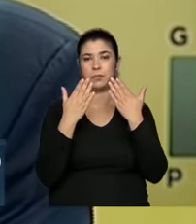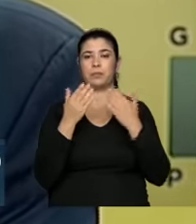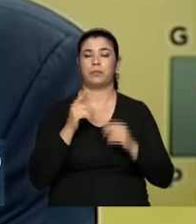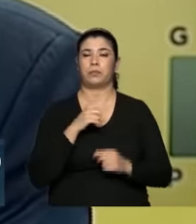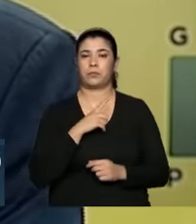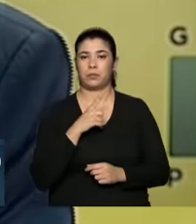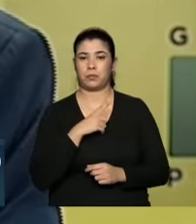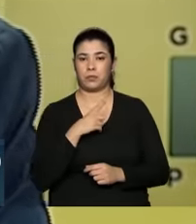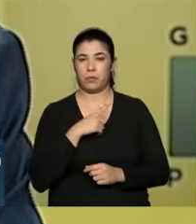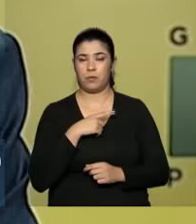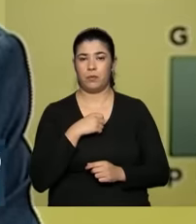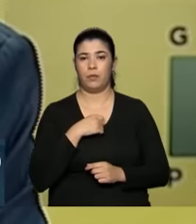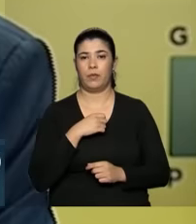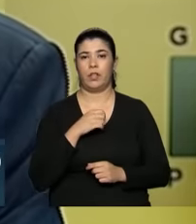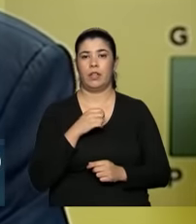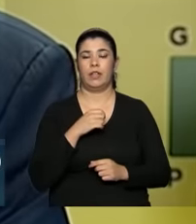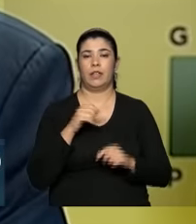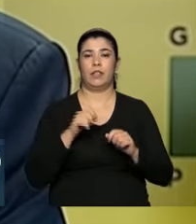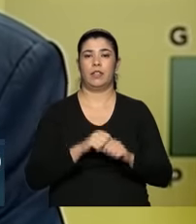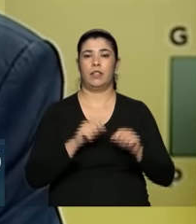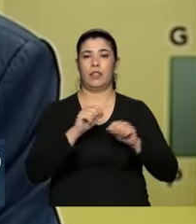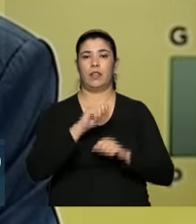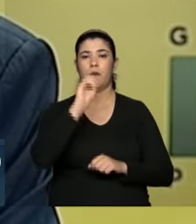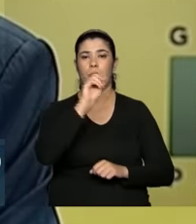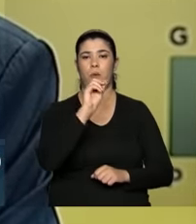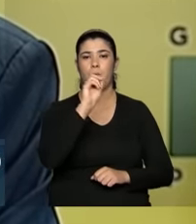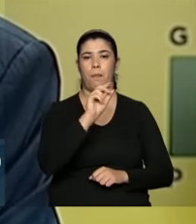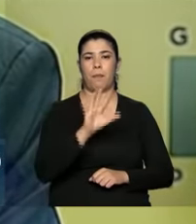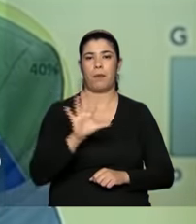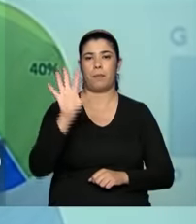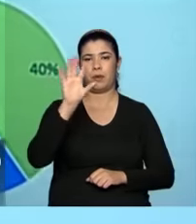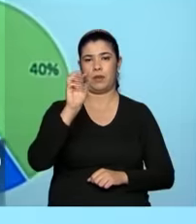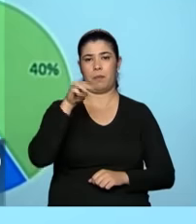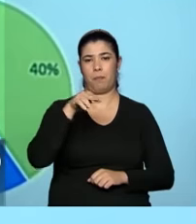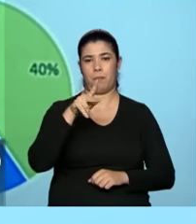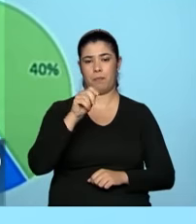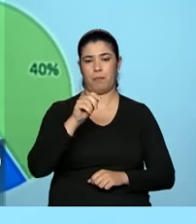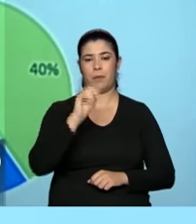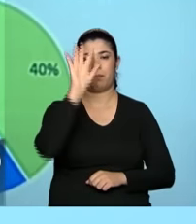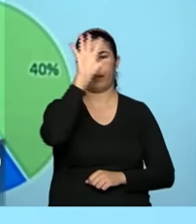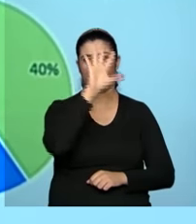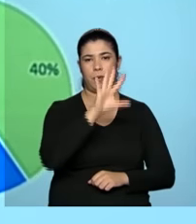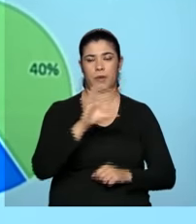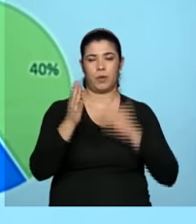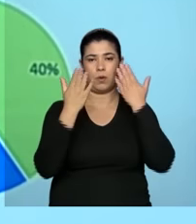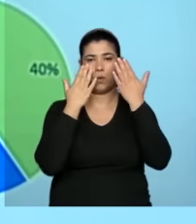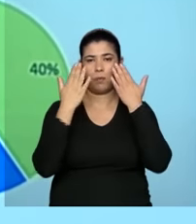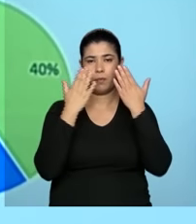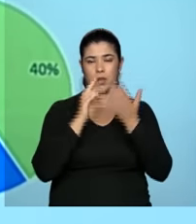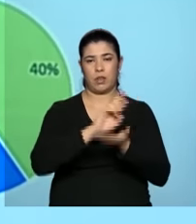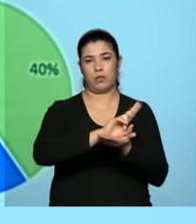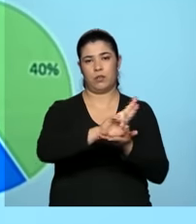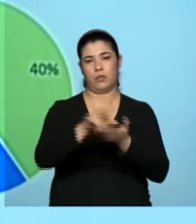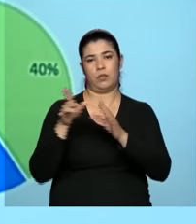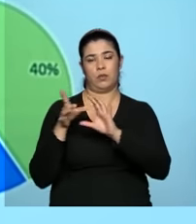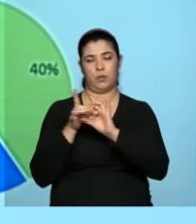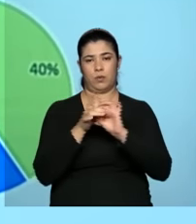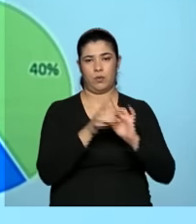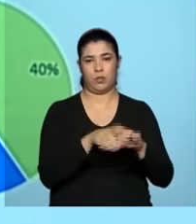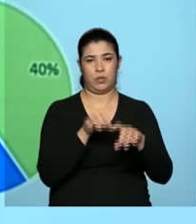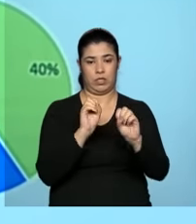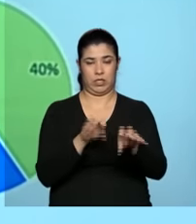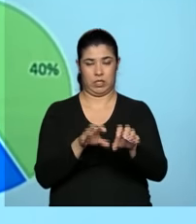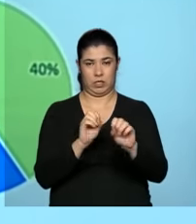Continuando, se vocês olharem o mapa de todas as áreas de ensino superior no Brasil, que vão somar